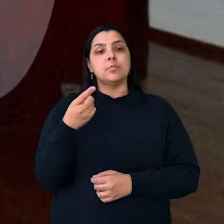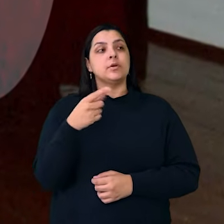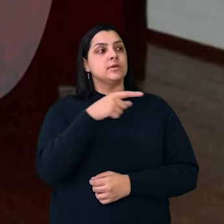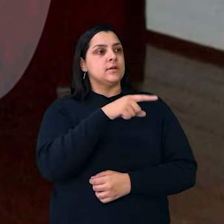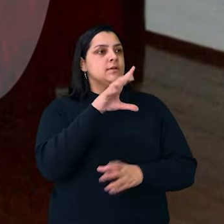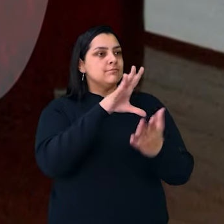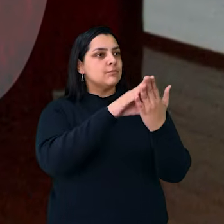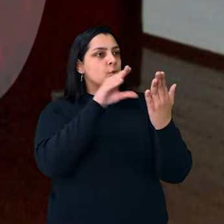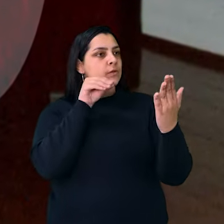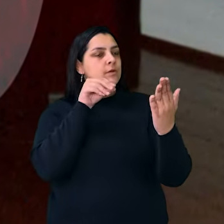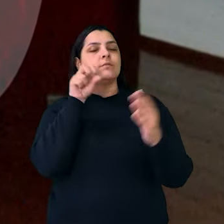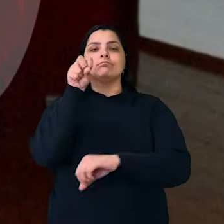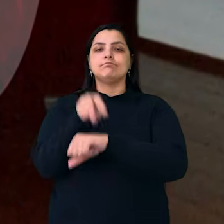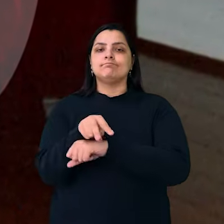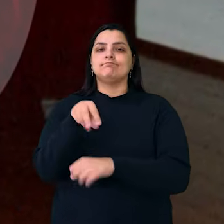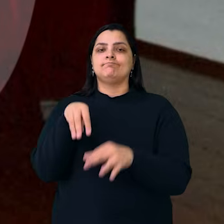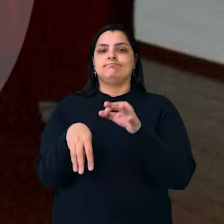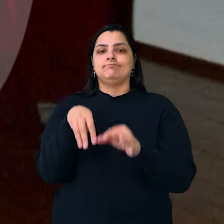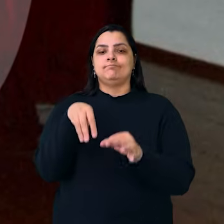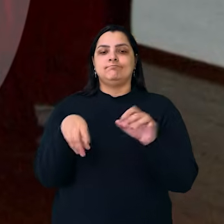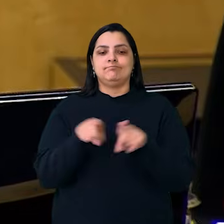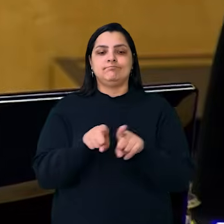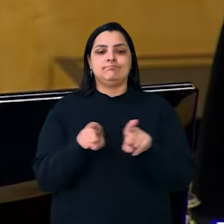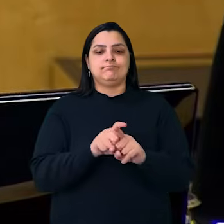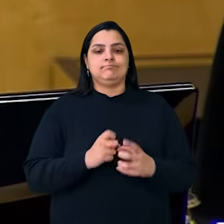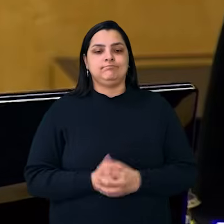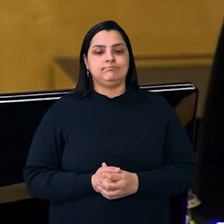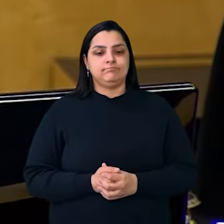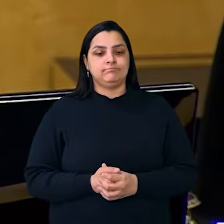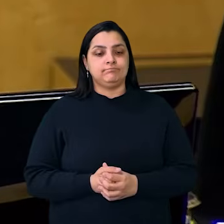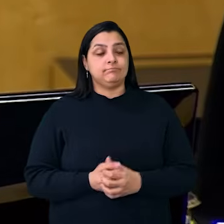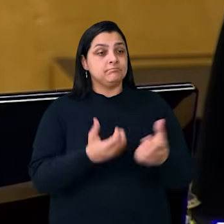da magistratura trabalhista. Eu recebo